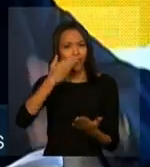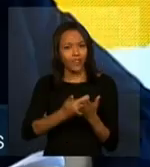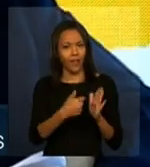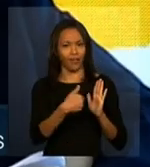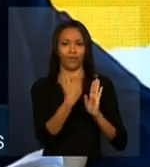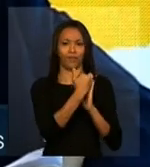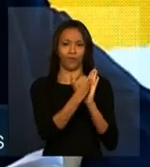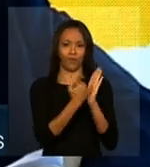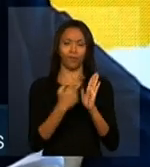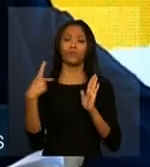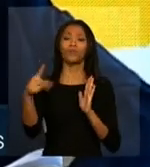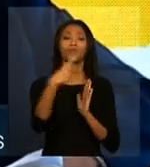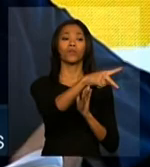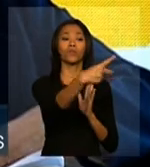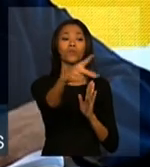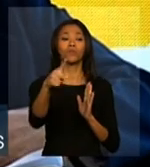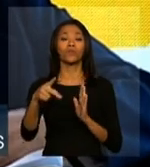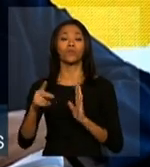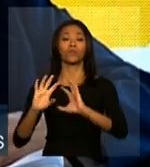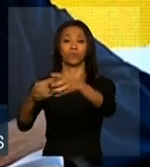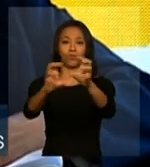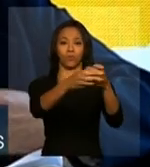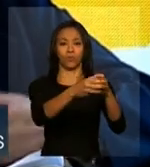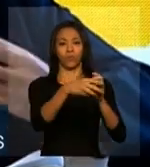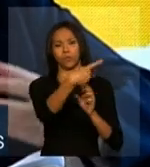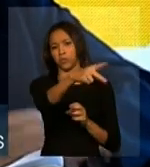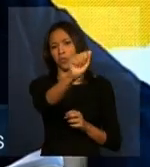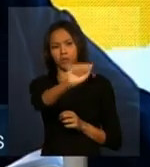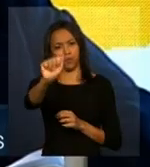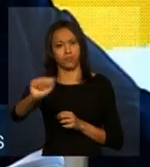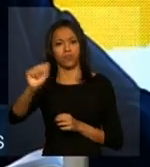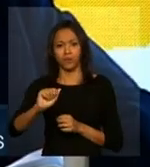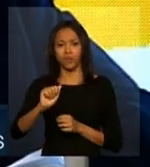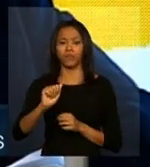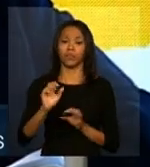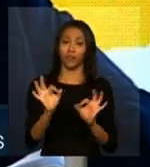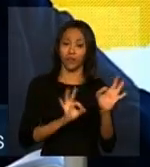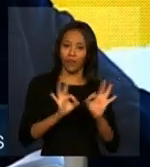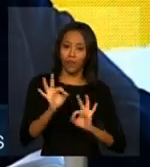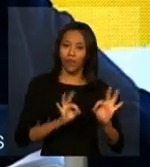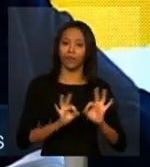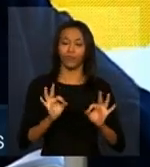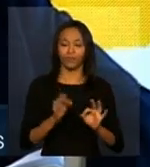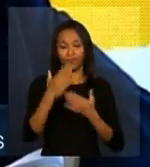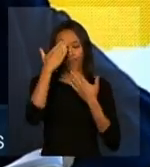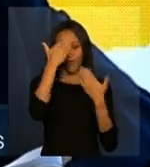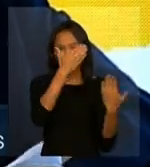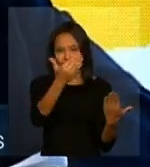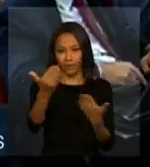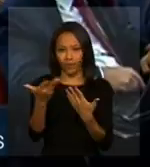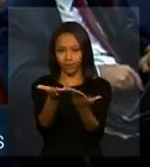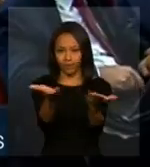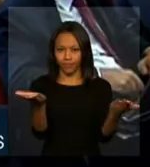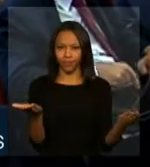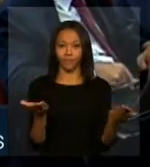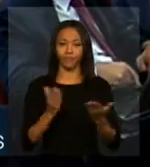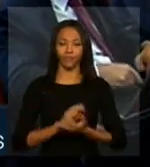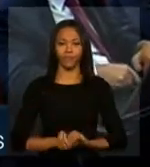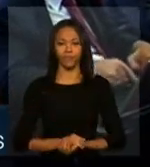suas organizações e da forma como que se constituiu esse programa. Muito obrigado a vocês.